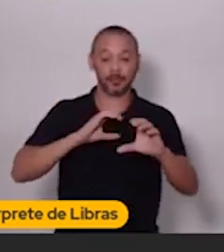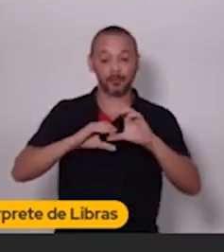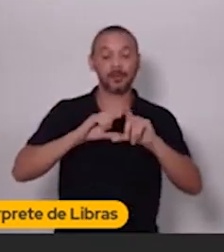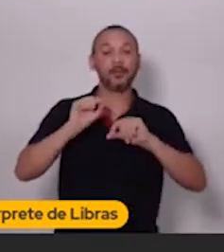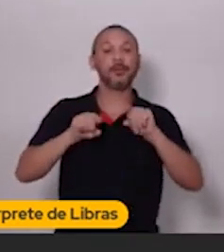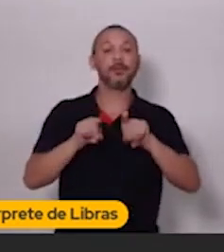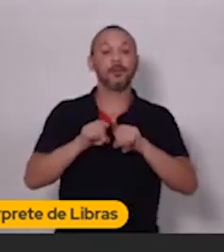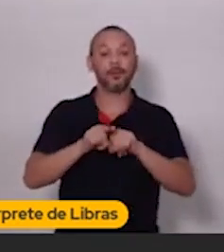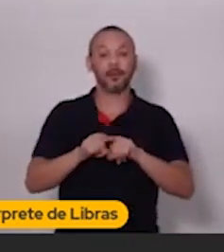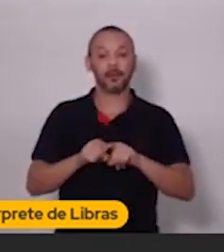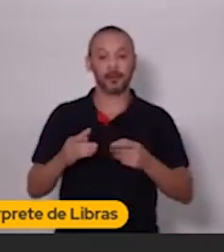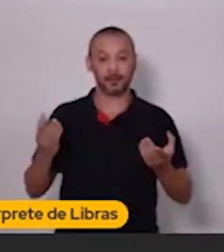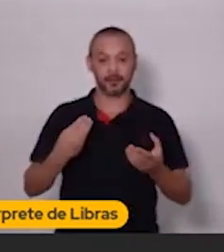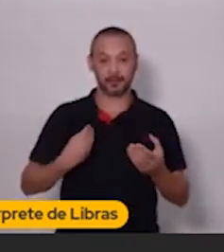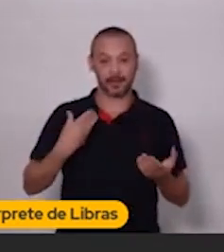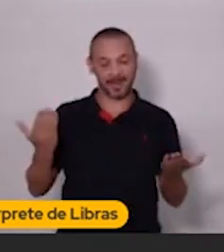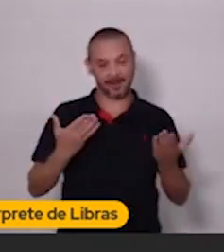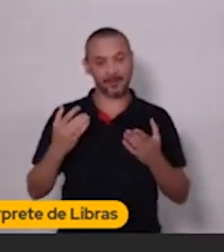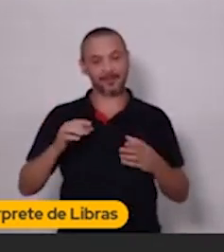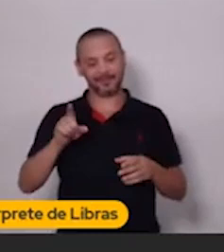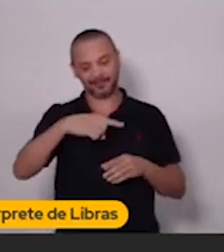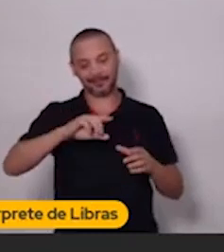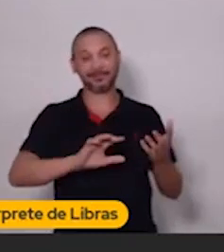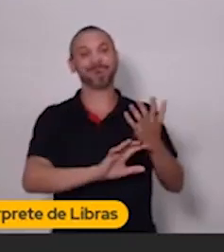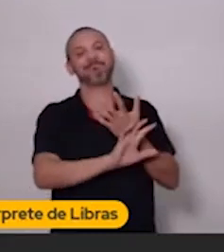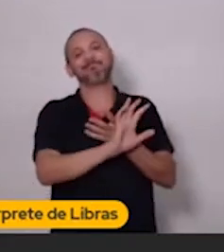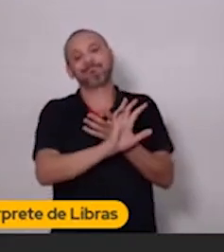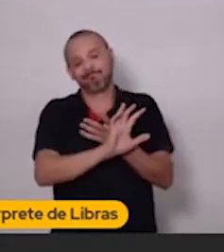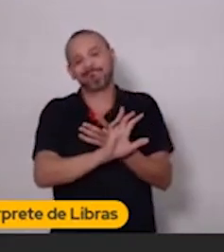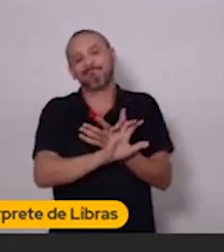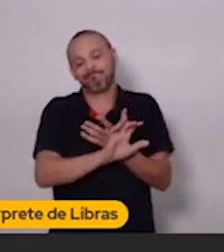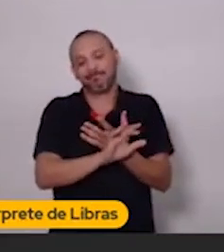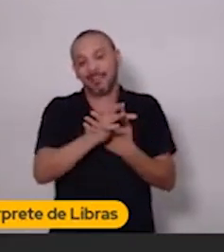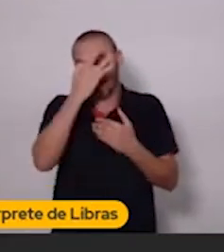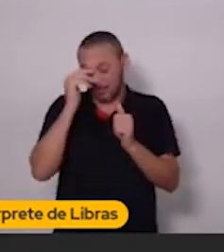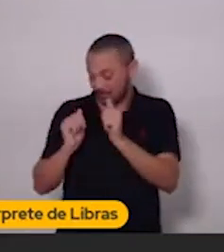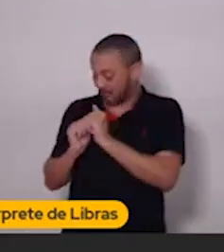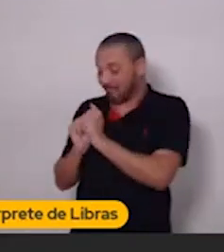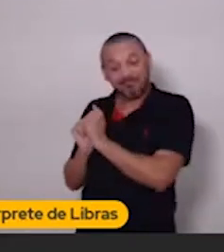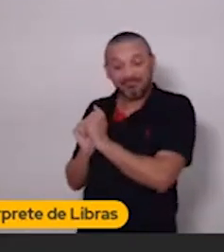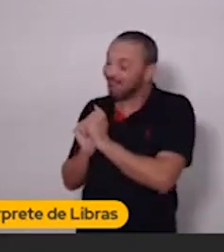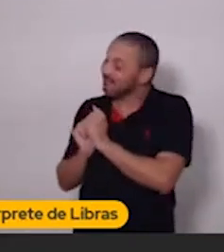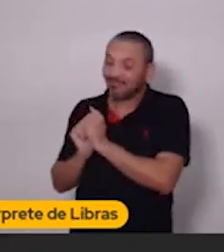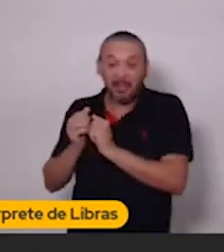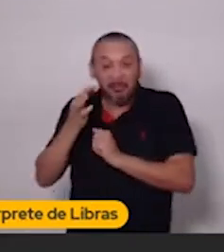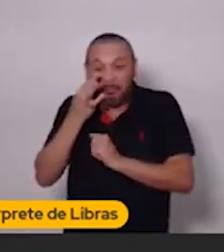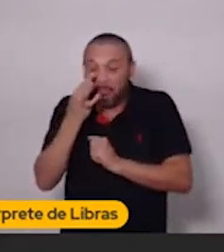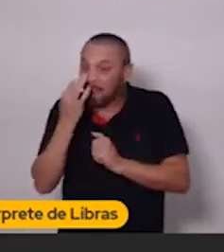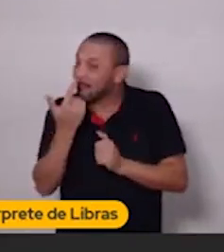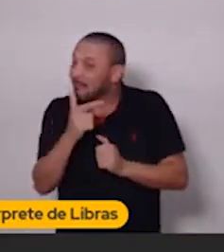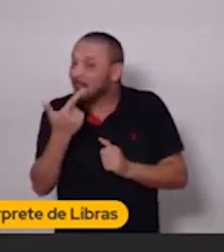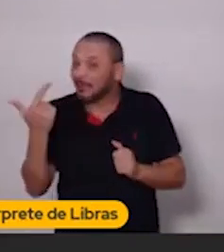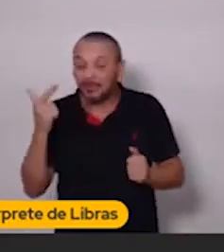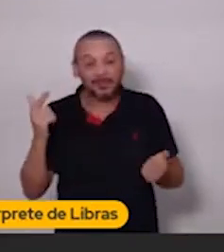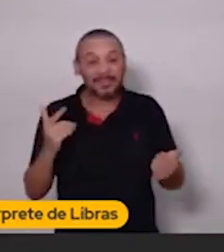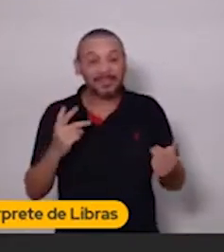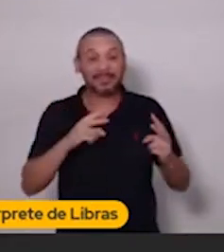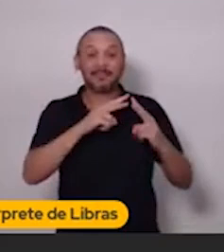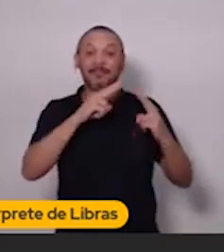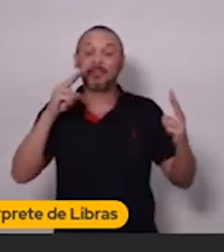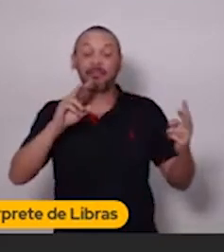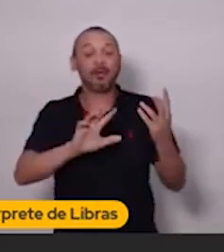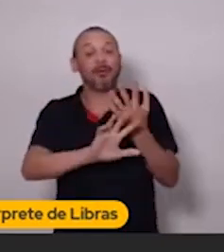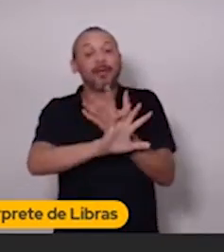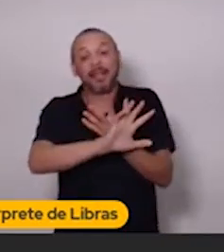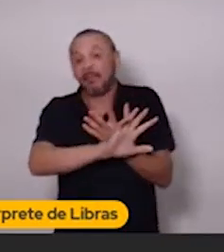de equipes remotas, que a gente não tem ali as pessoas do lado durante a maior parte do processo de produção, ou às vezes